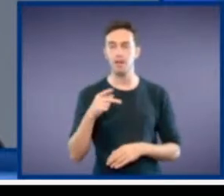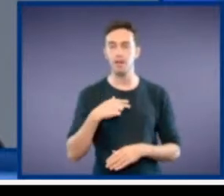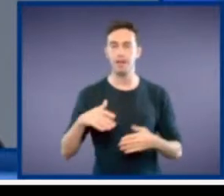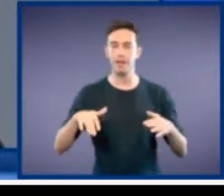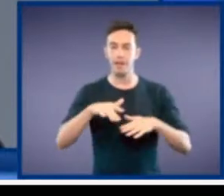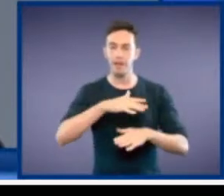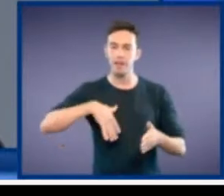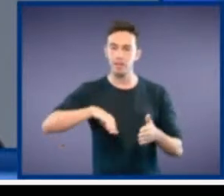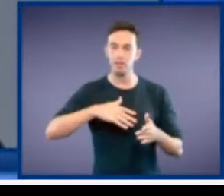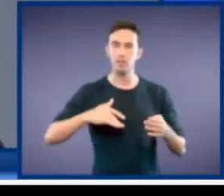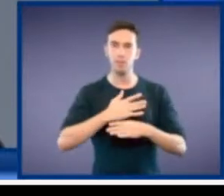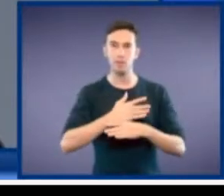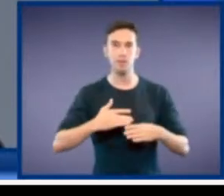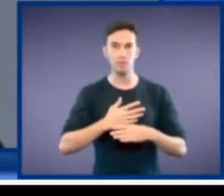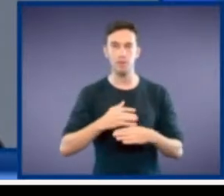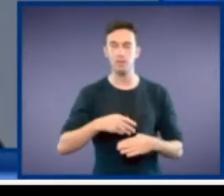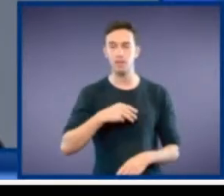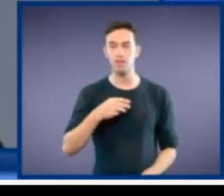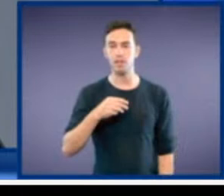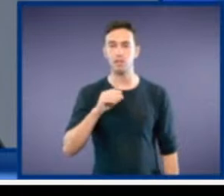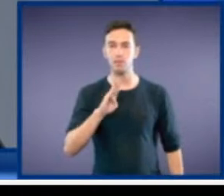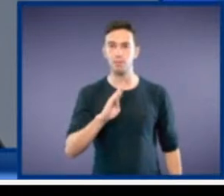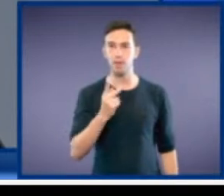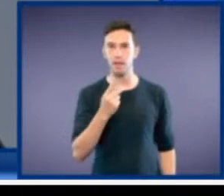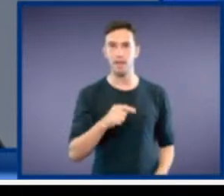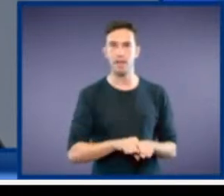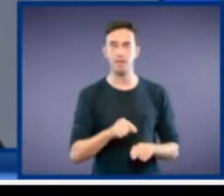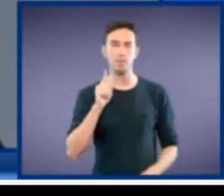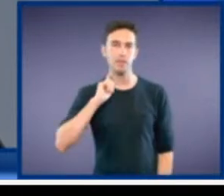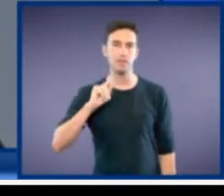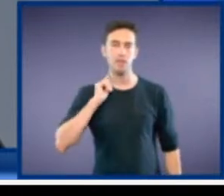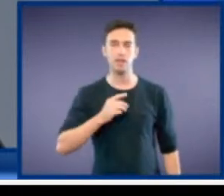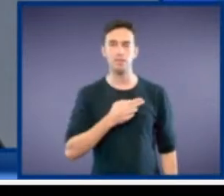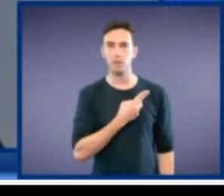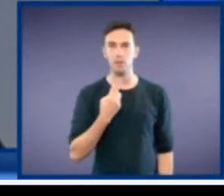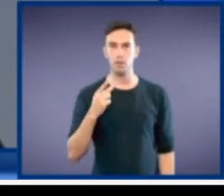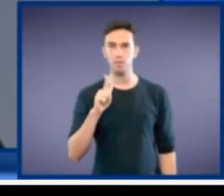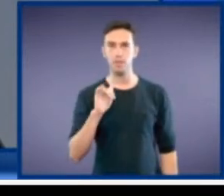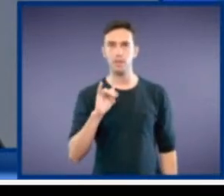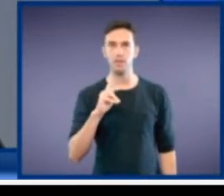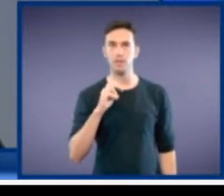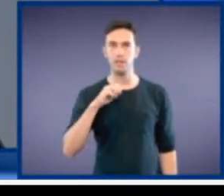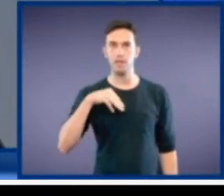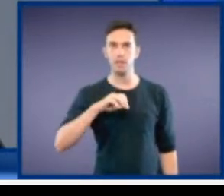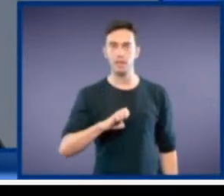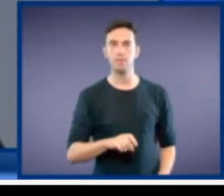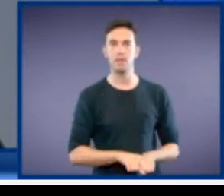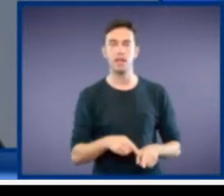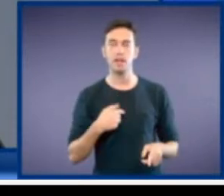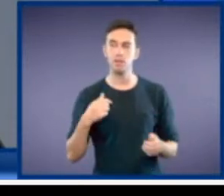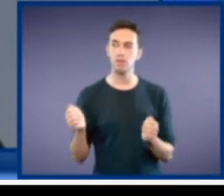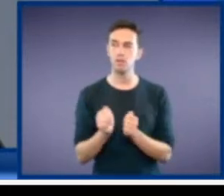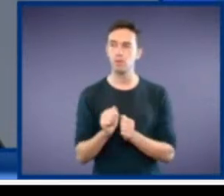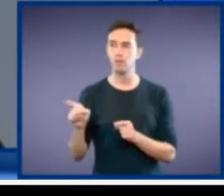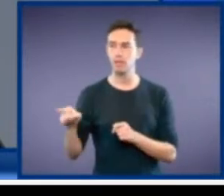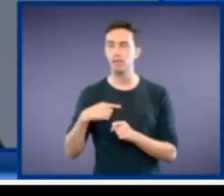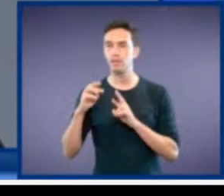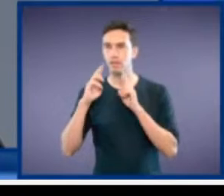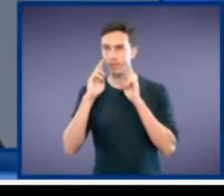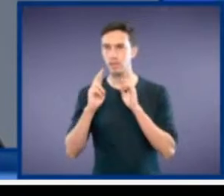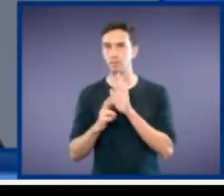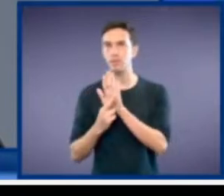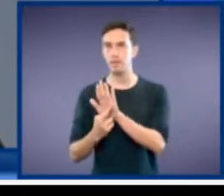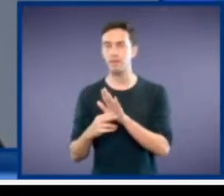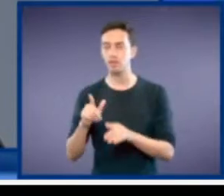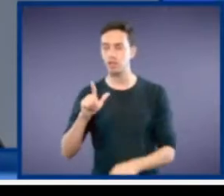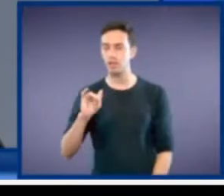Guilherme Peixoto, sou o diretor da sessão pública e conduzirei os trabalhos tendo ao meu lado o representante da comissão de licitação.